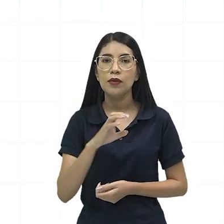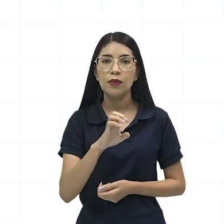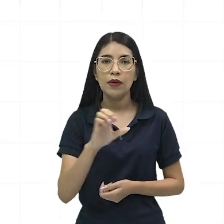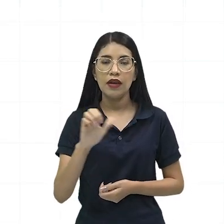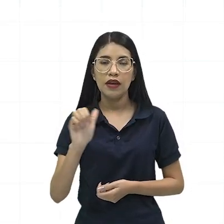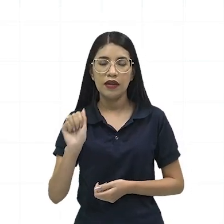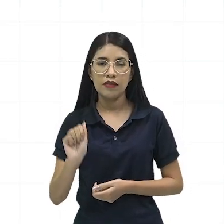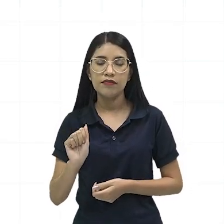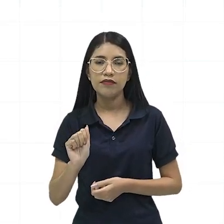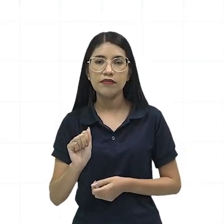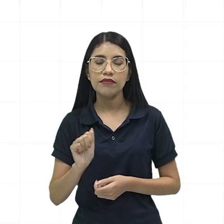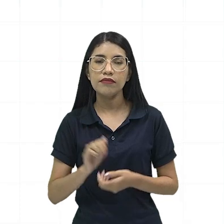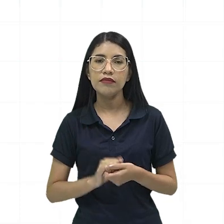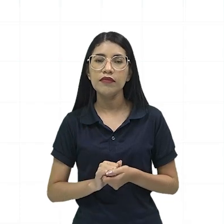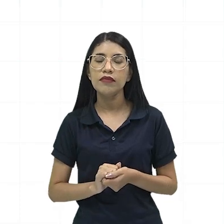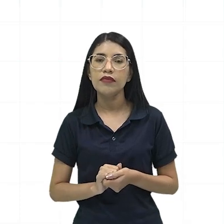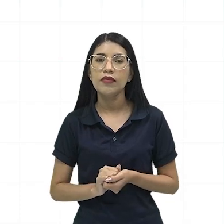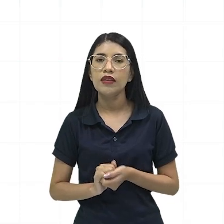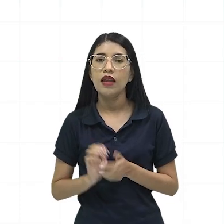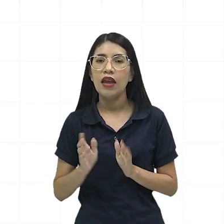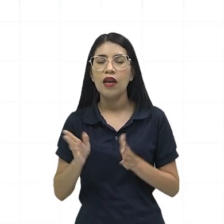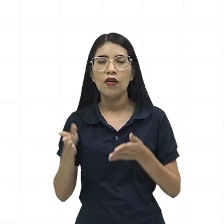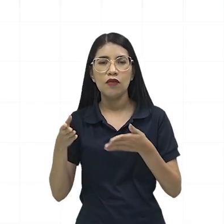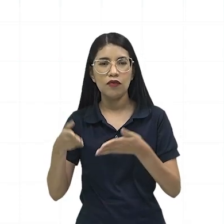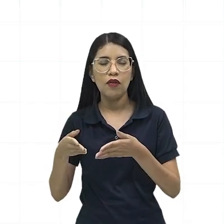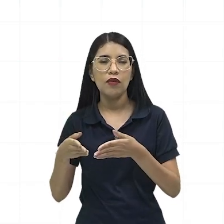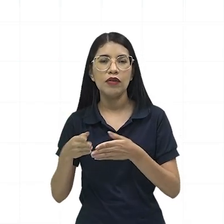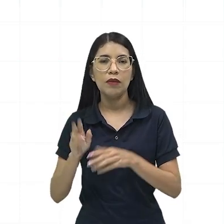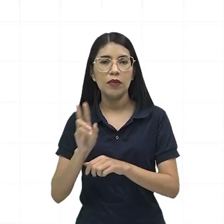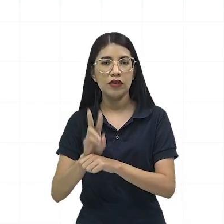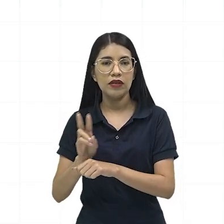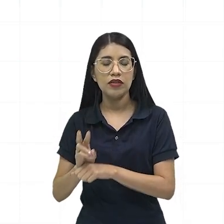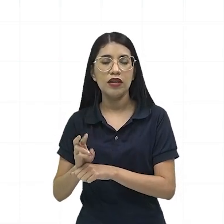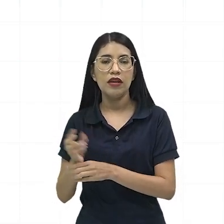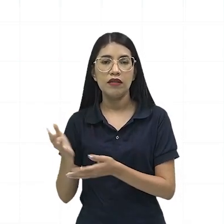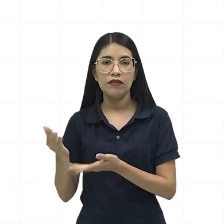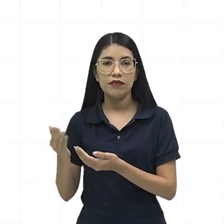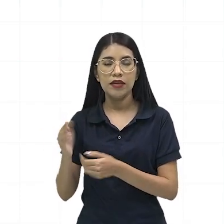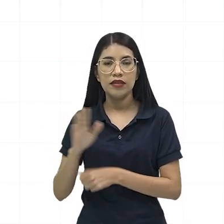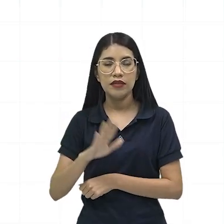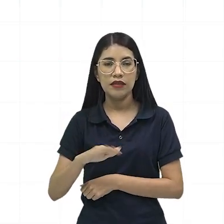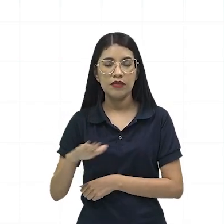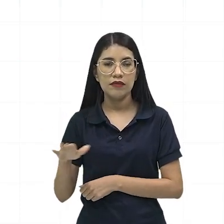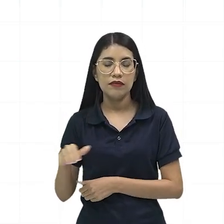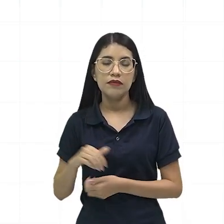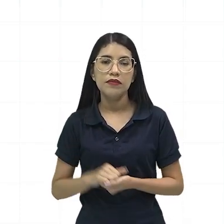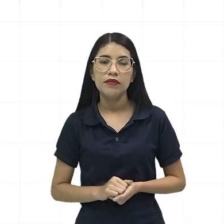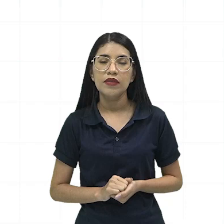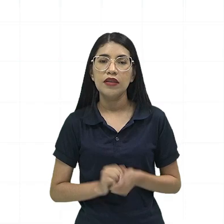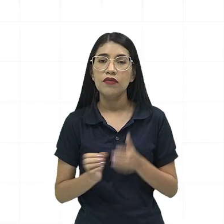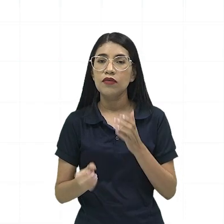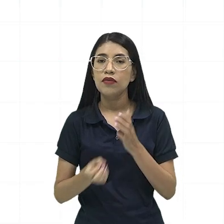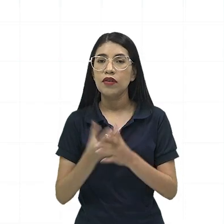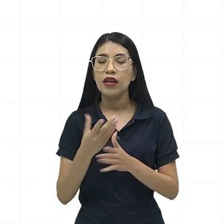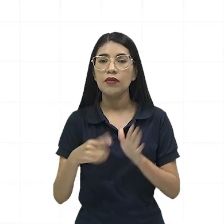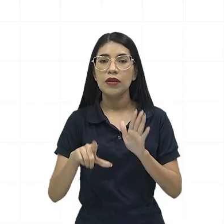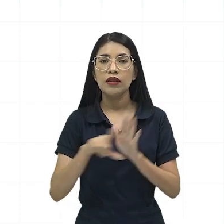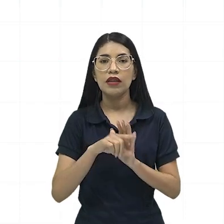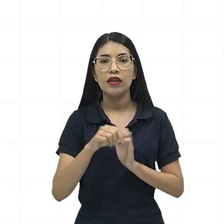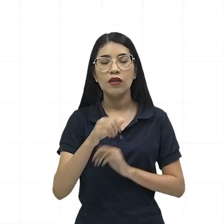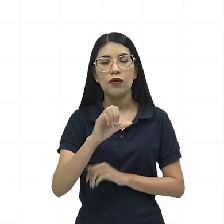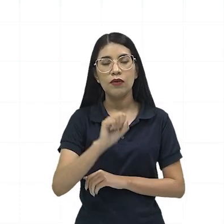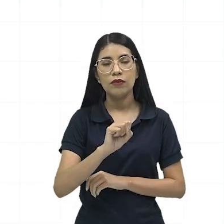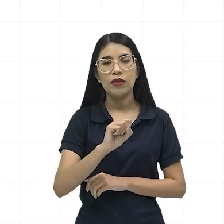da Criança e do Adolescente, o chamado popularmente de ECA. Ele foi criado pela Lei de